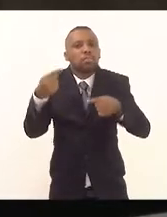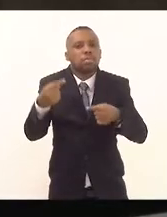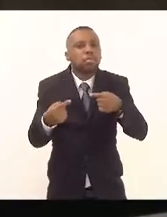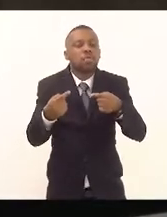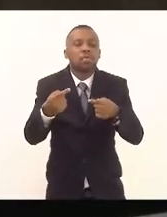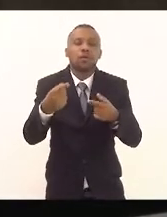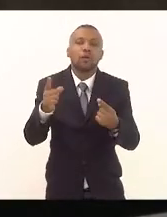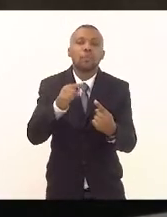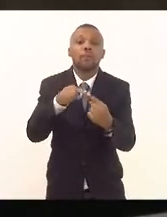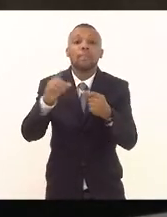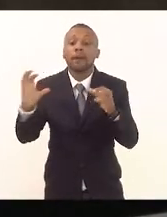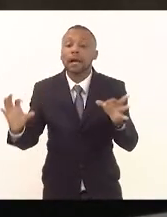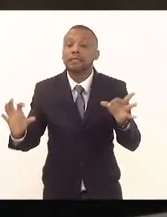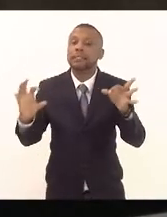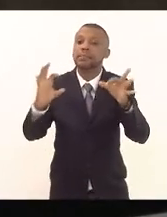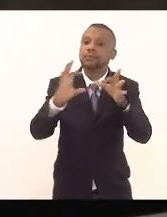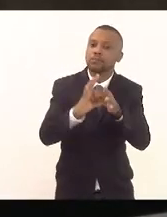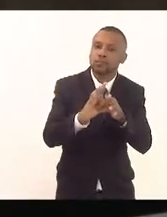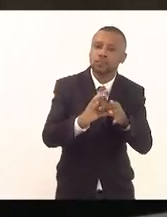incorporação, extinção,